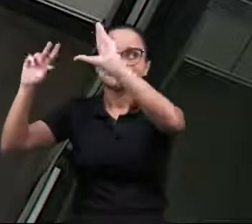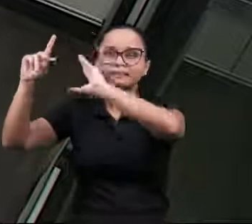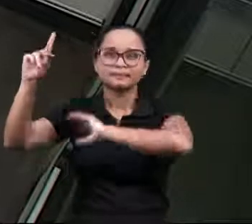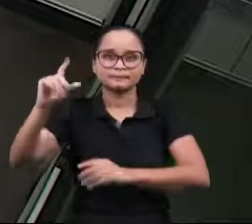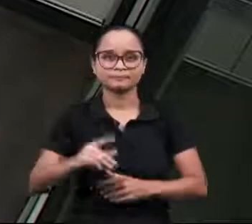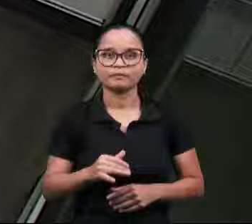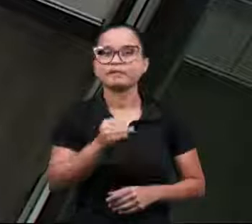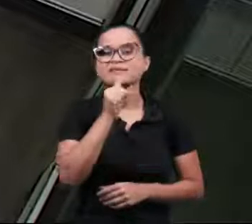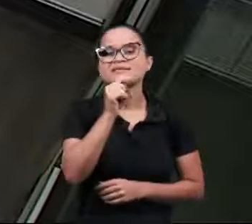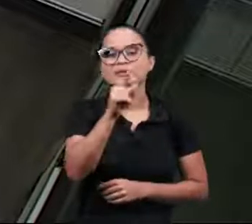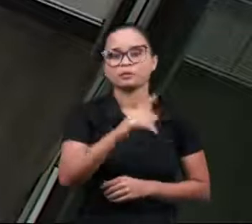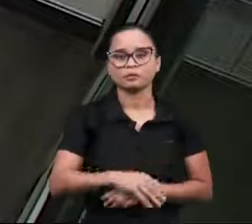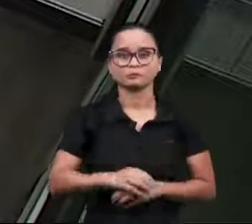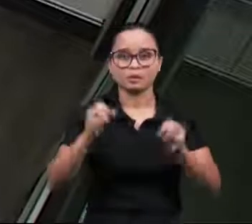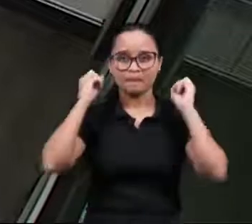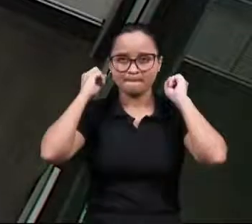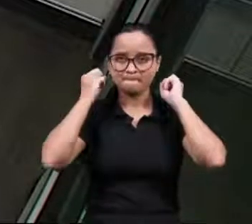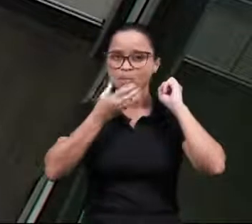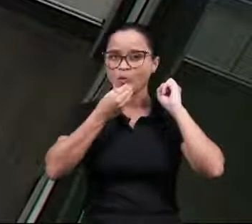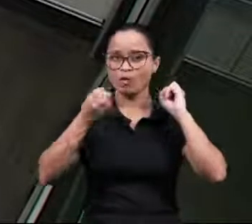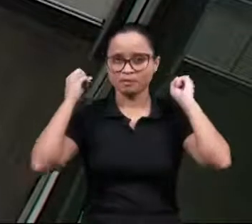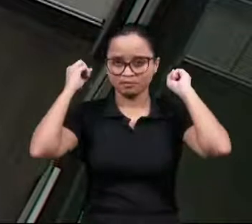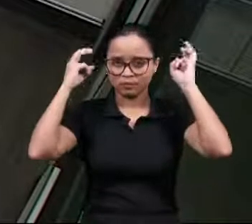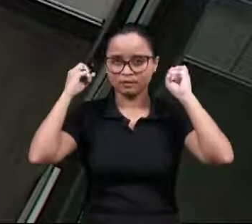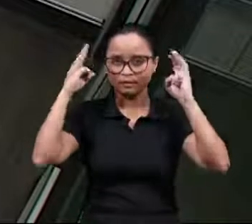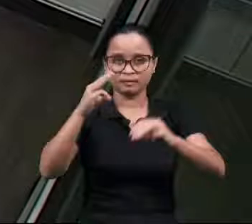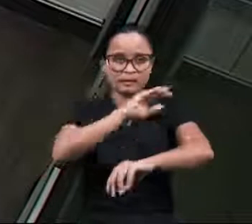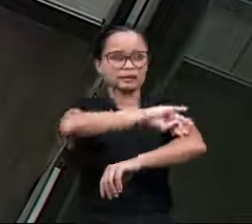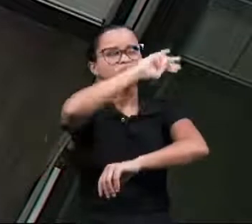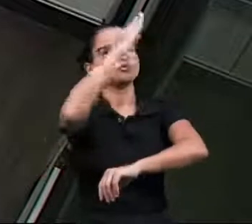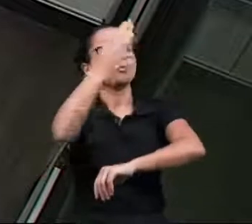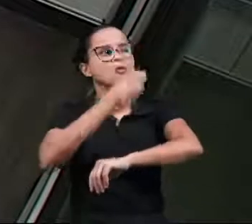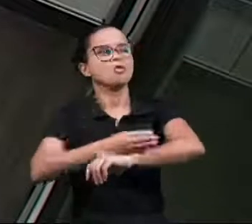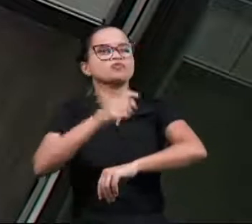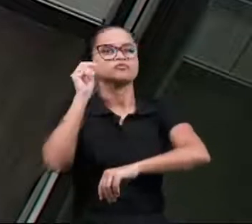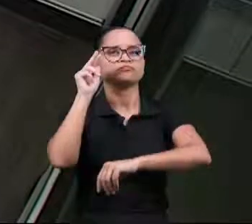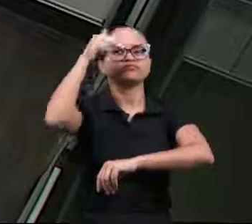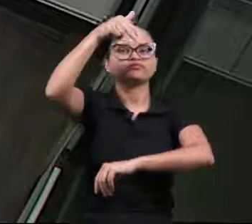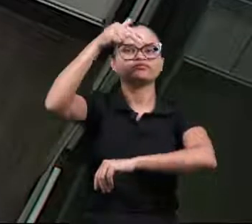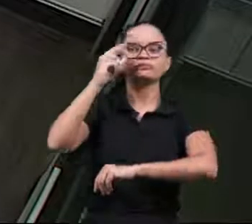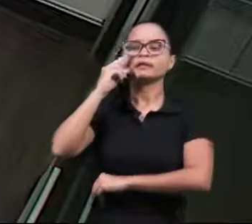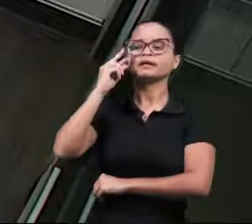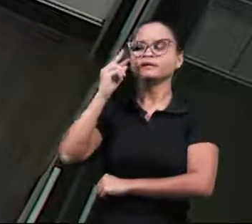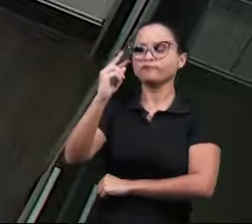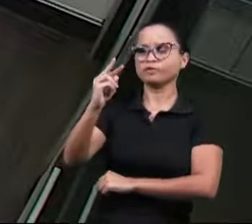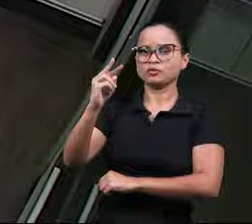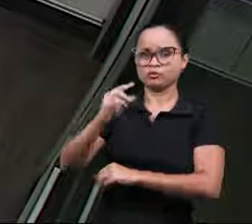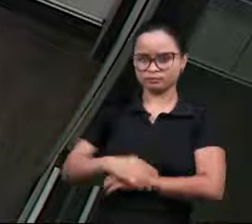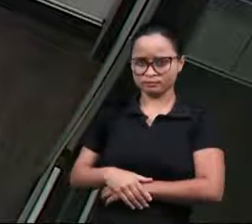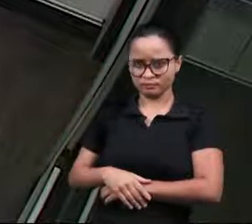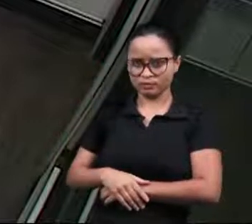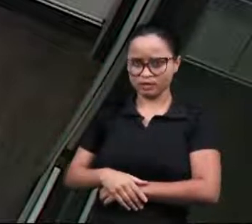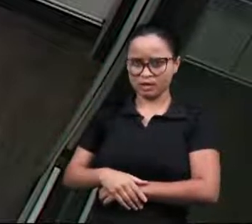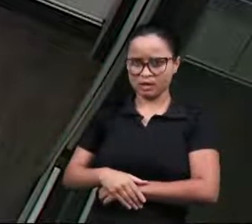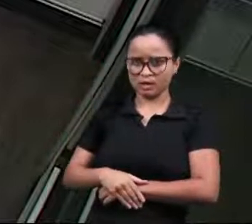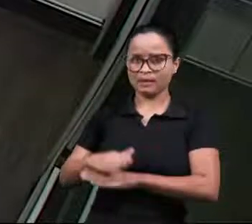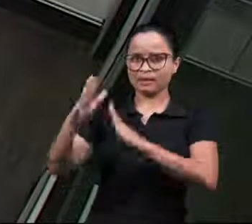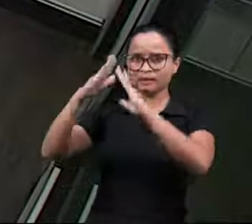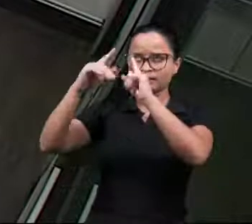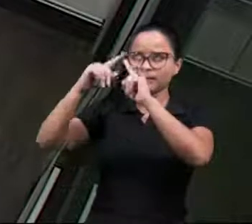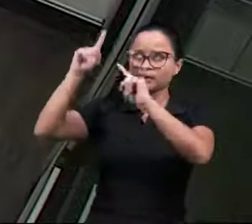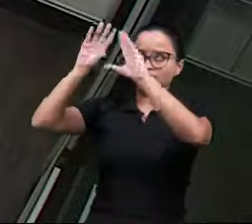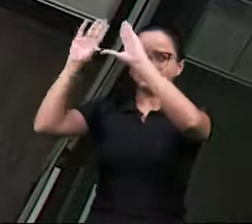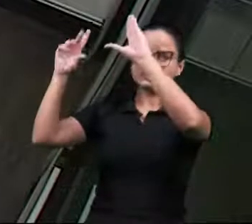Moisés subiu ao monte, ele viu o templo da eternidade. E ele fez na terra um templo com os materiais da terra. Se